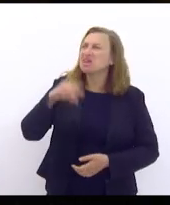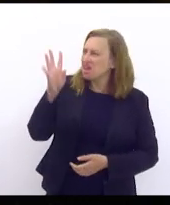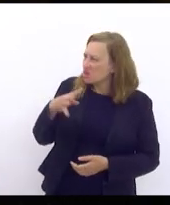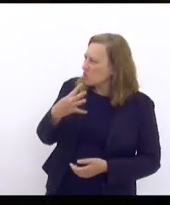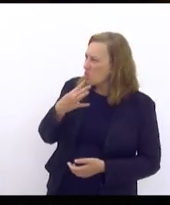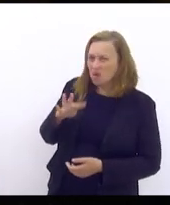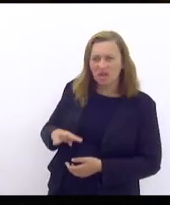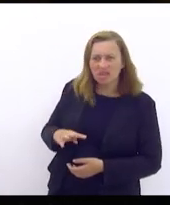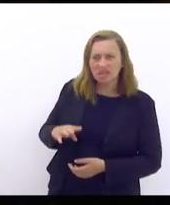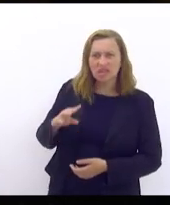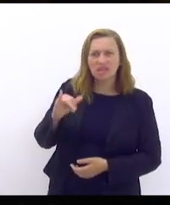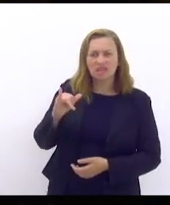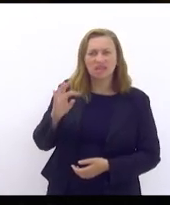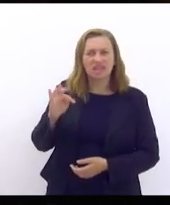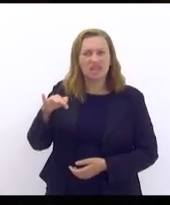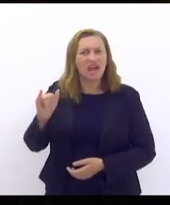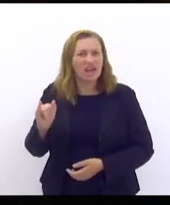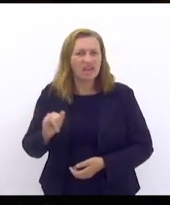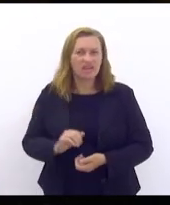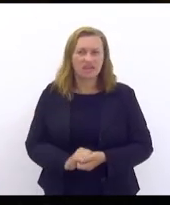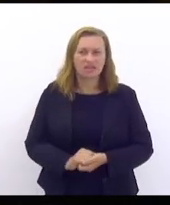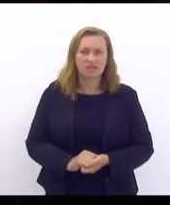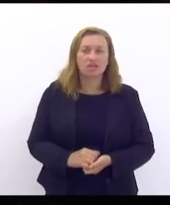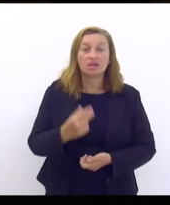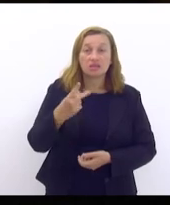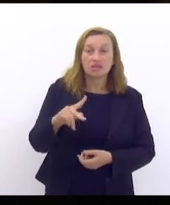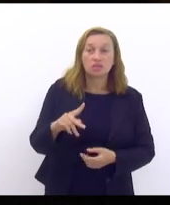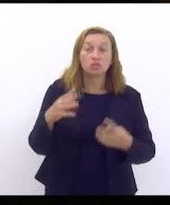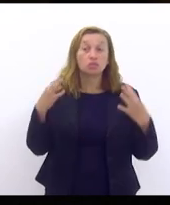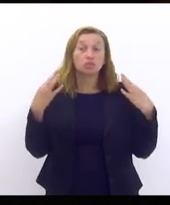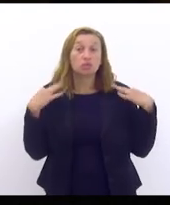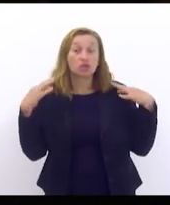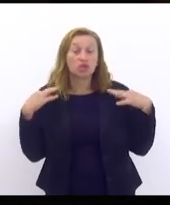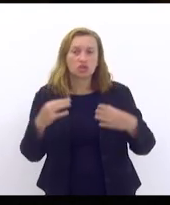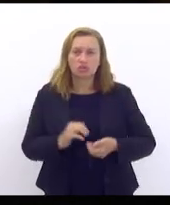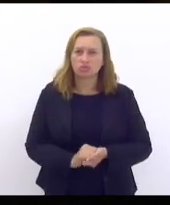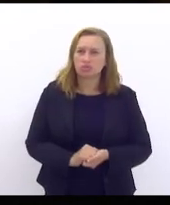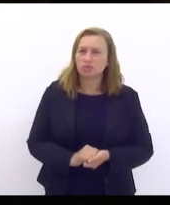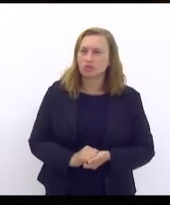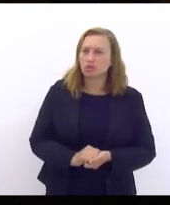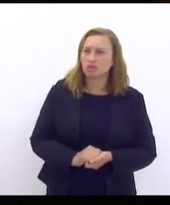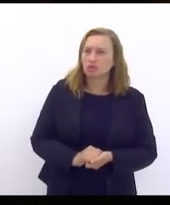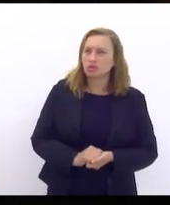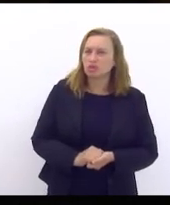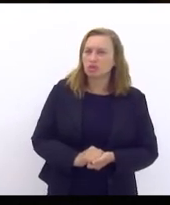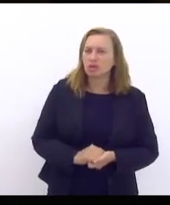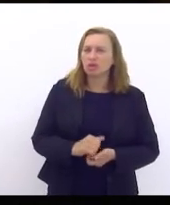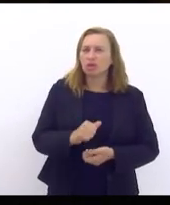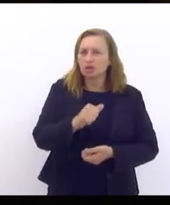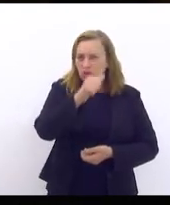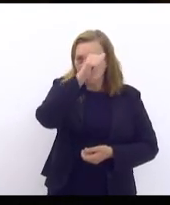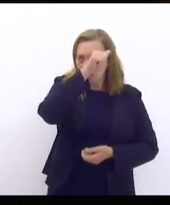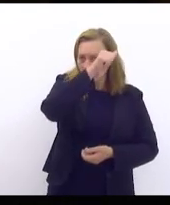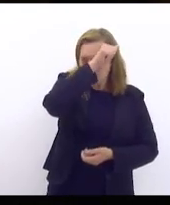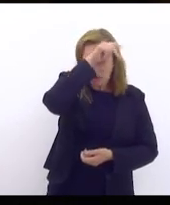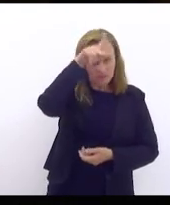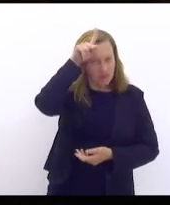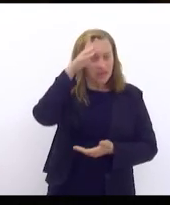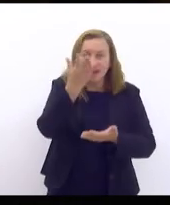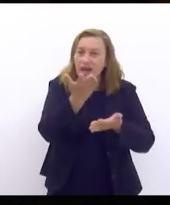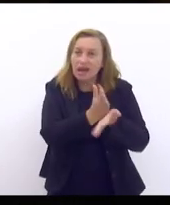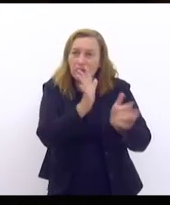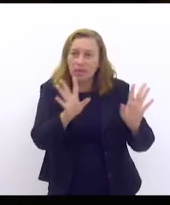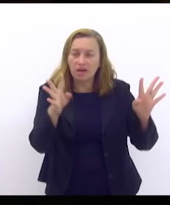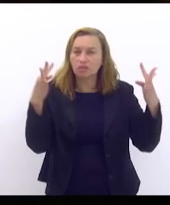Itatiaia? Pelo seu turismo. E o prefeito quer acabar com o